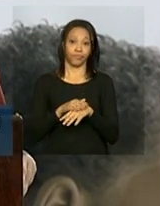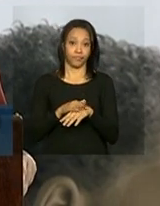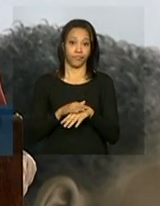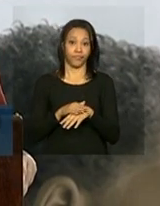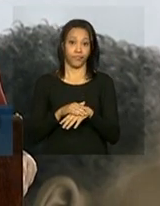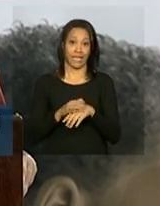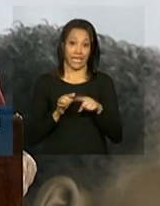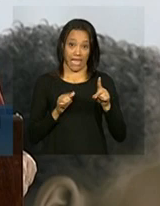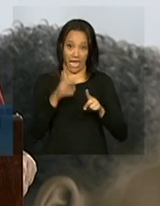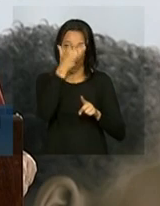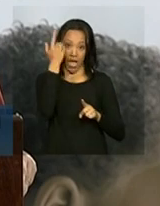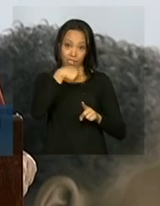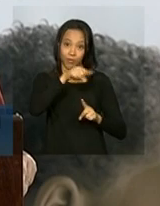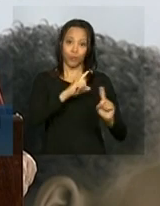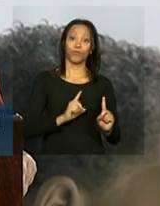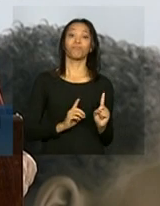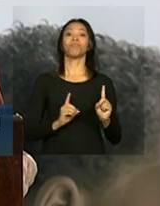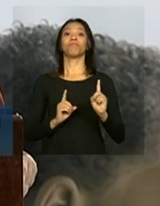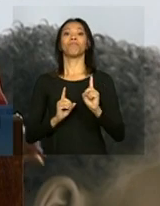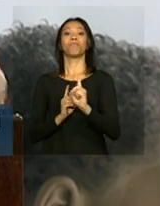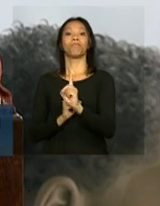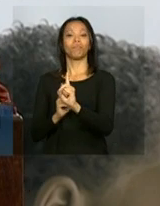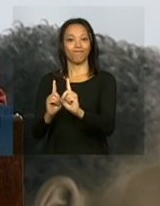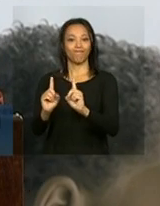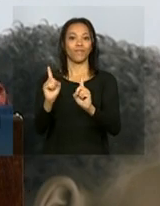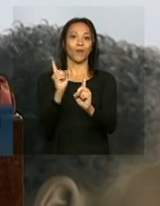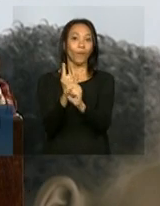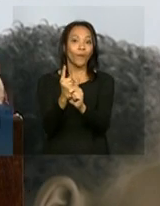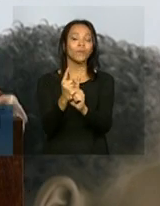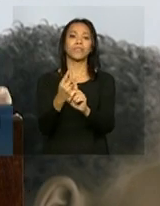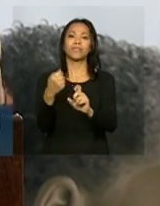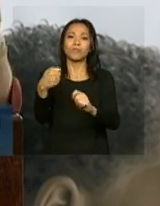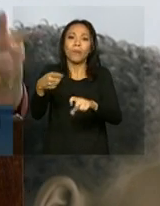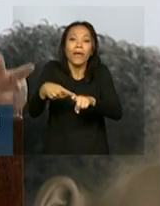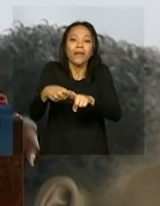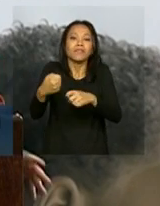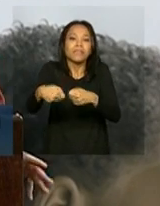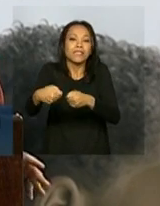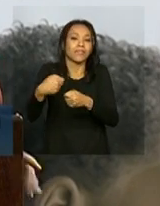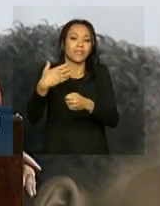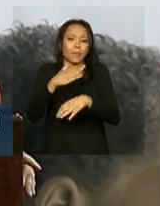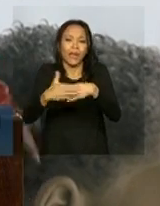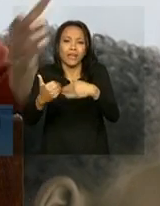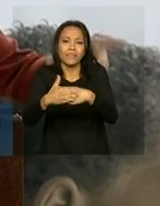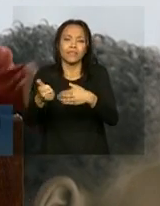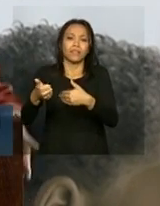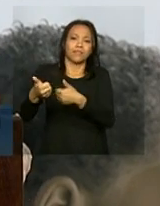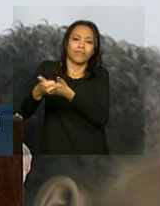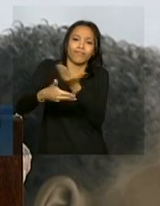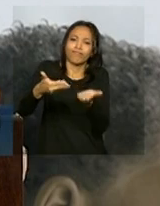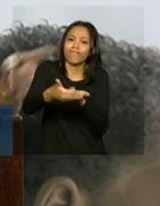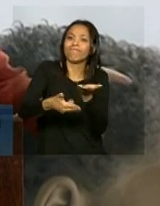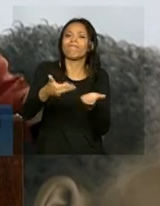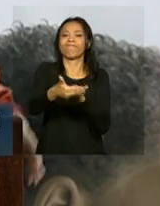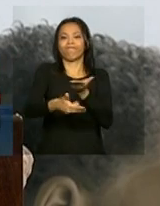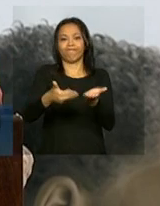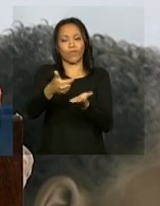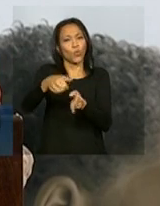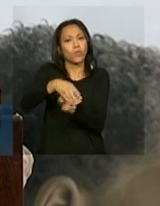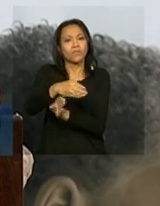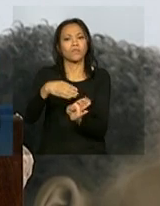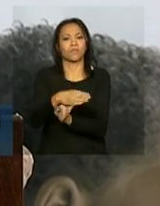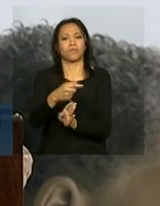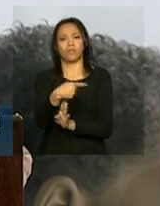elas procuram e que precisam do carinho, da atenção, do atendimento, da mão amiga, do